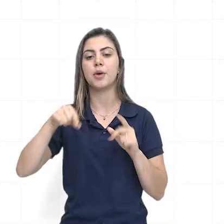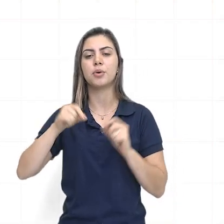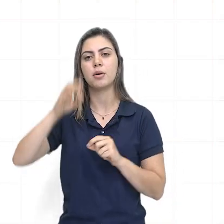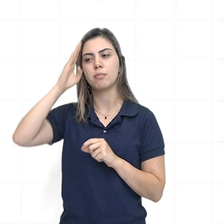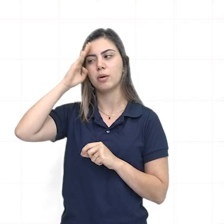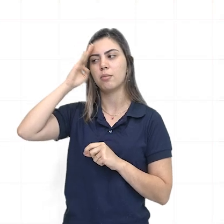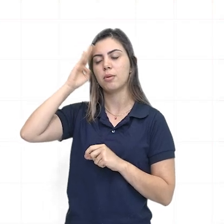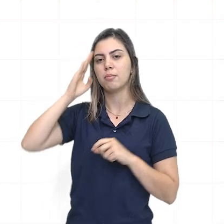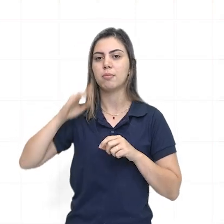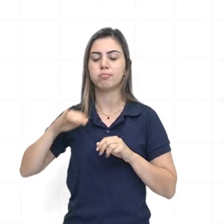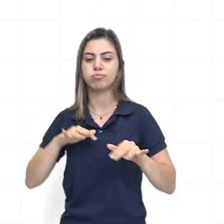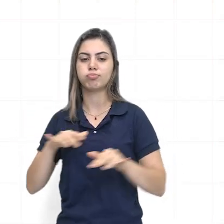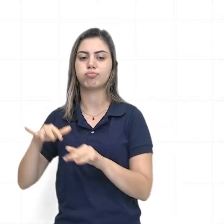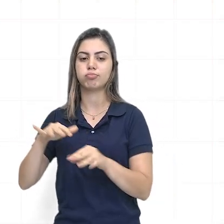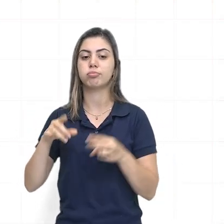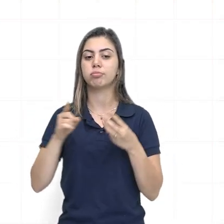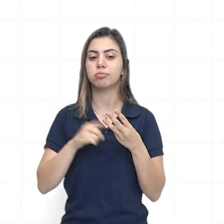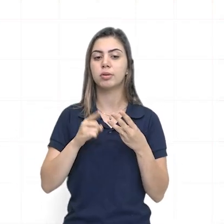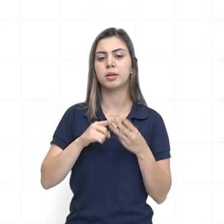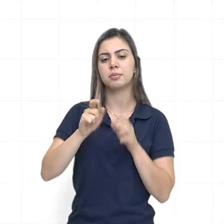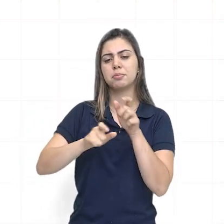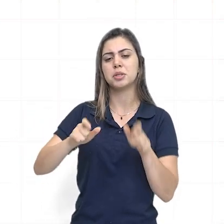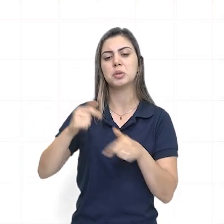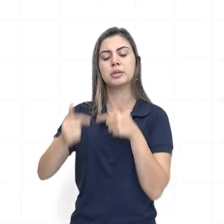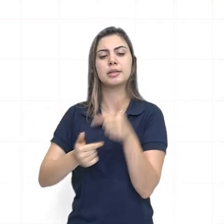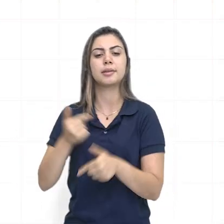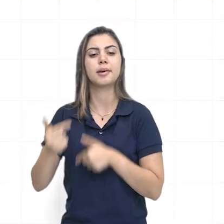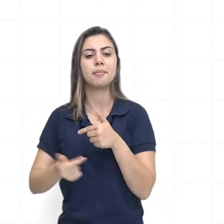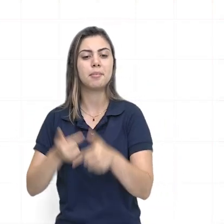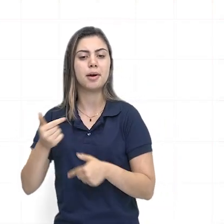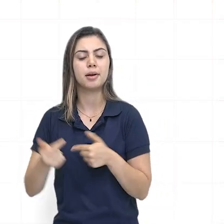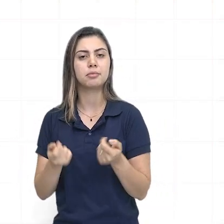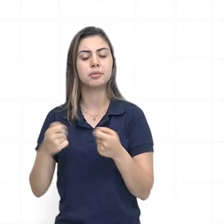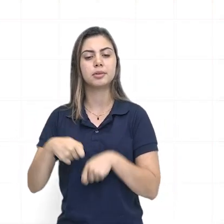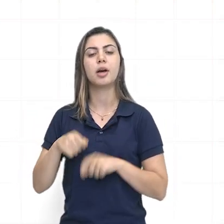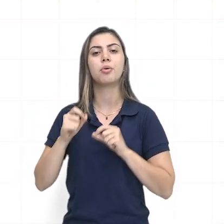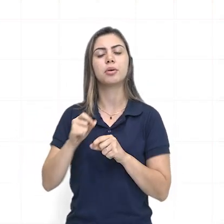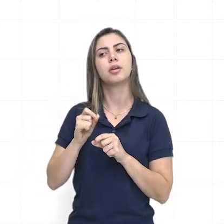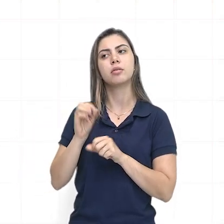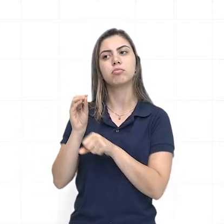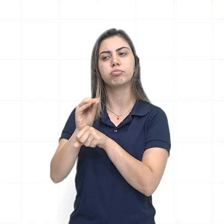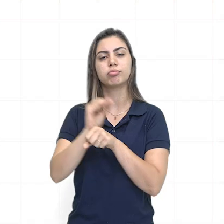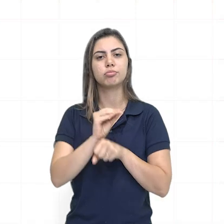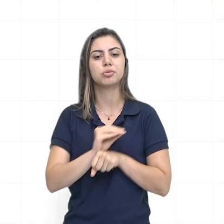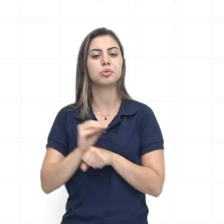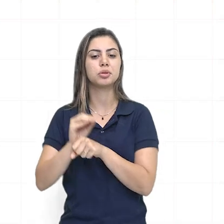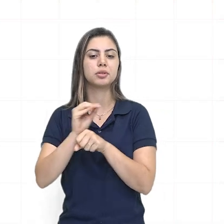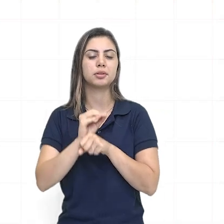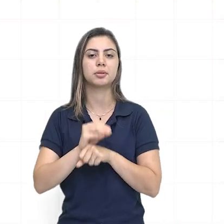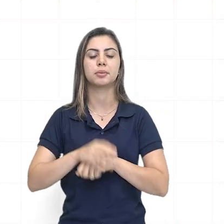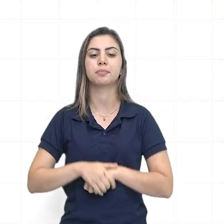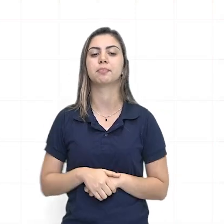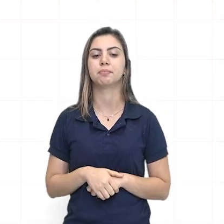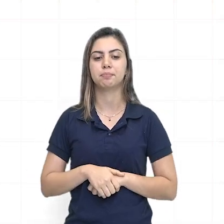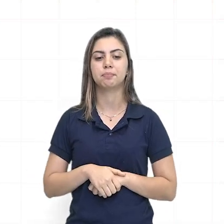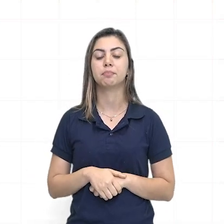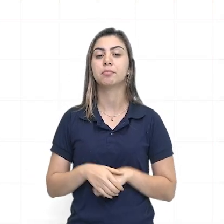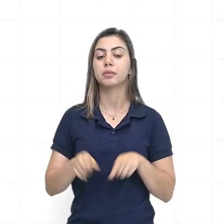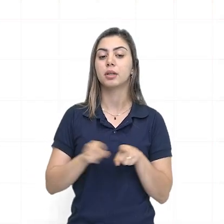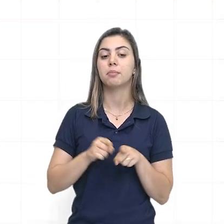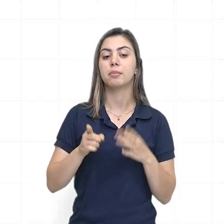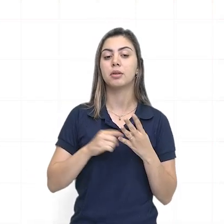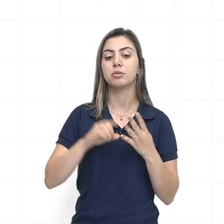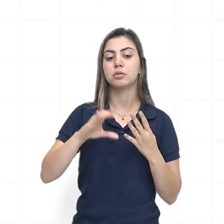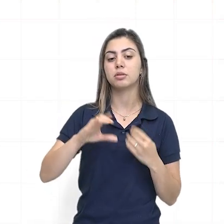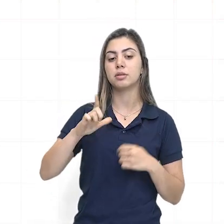guerreiam, os trabalhadores, né, que por meio do seu trabalho sustentavam o restante. Né? Os